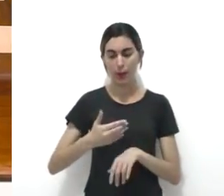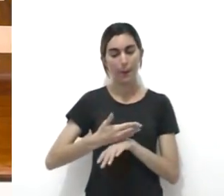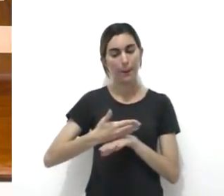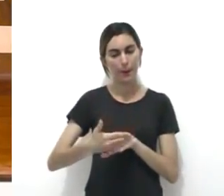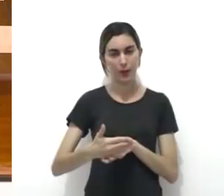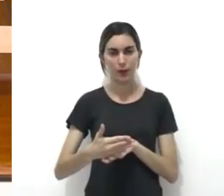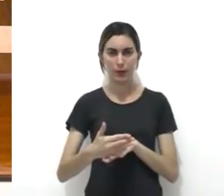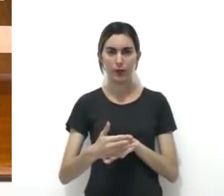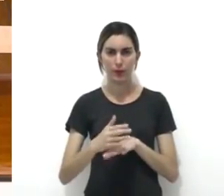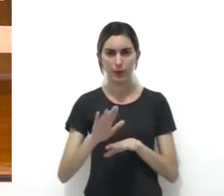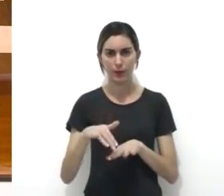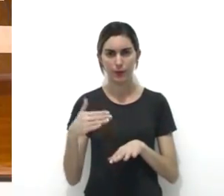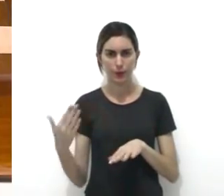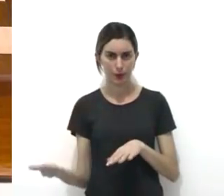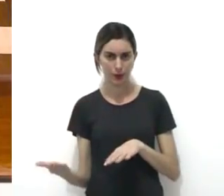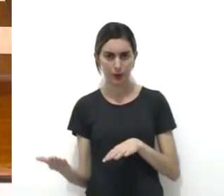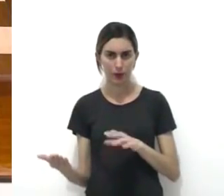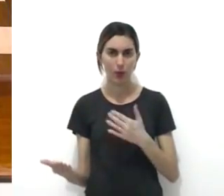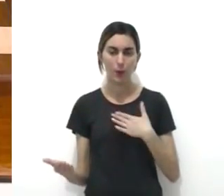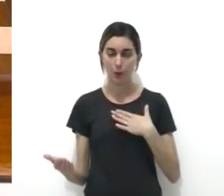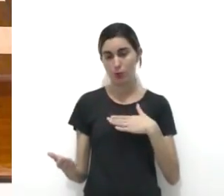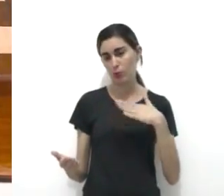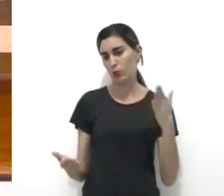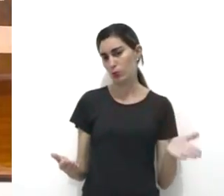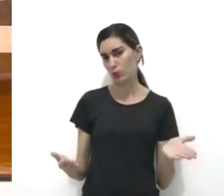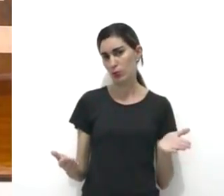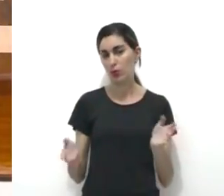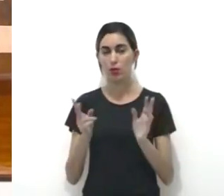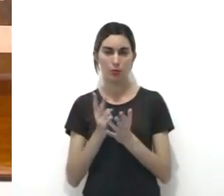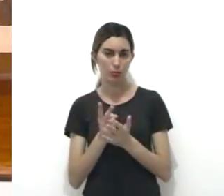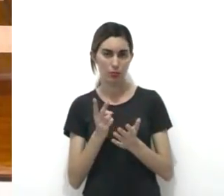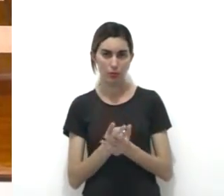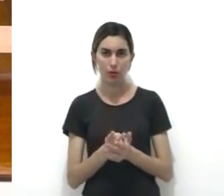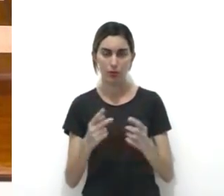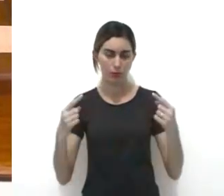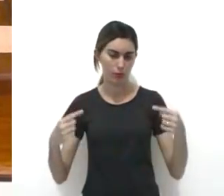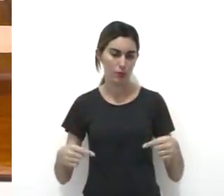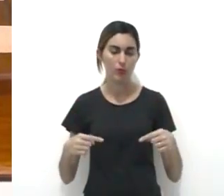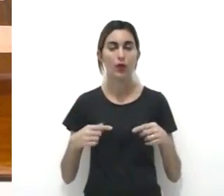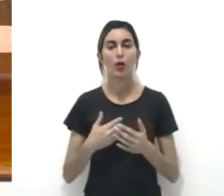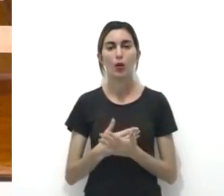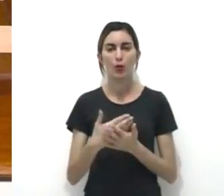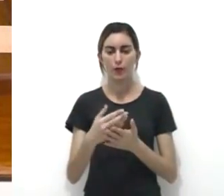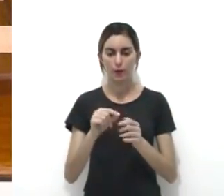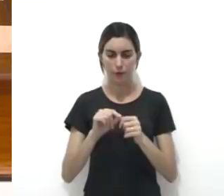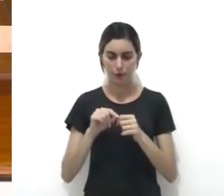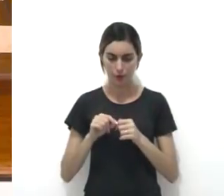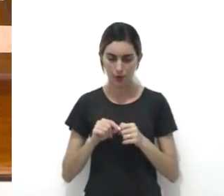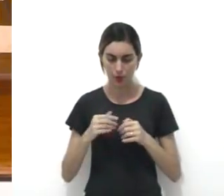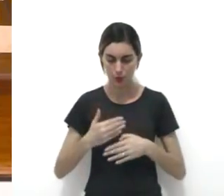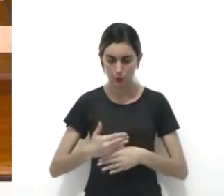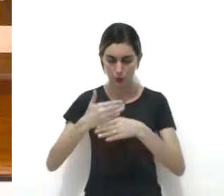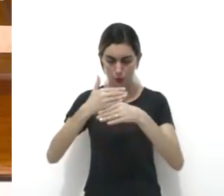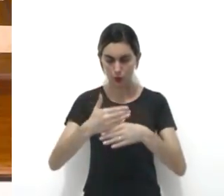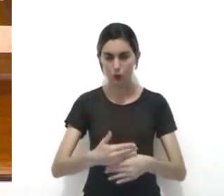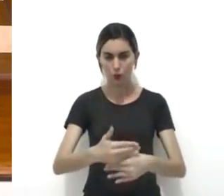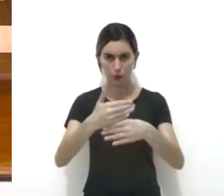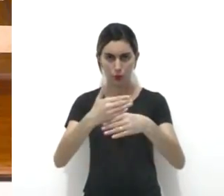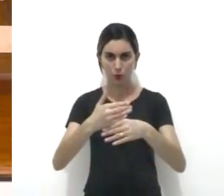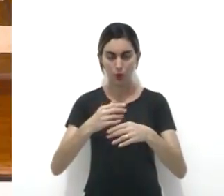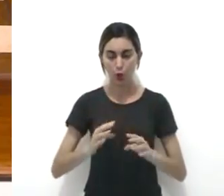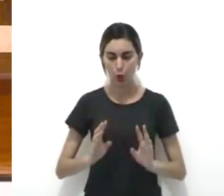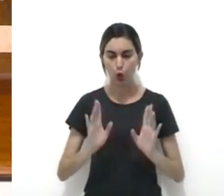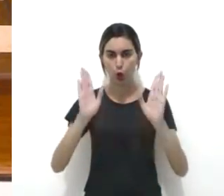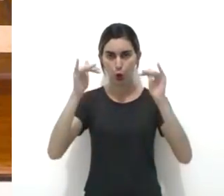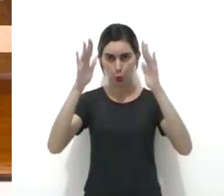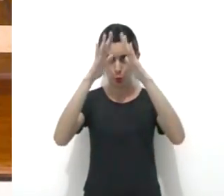vai começar do lado direito, tanto meu como do meu possível adversário. Então, construir os meus muros que